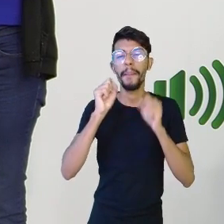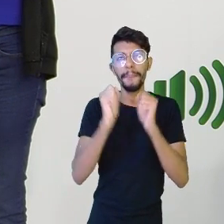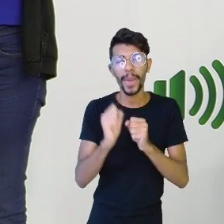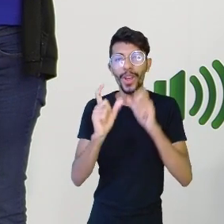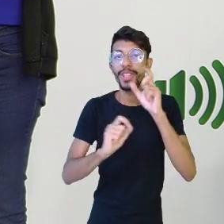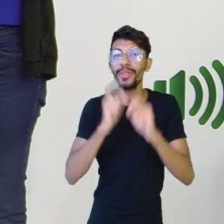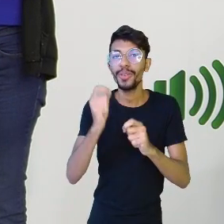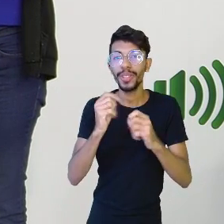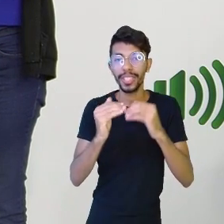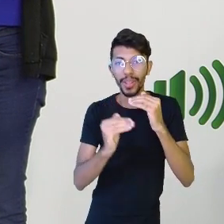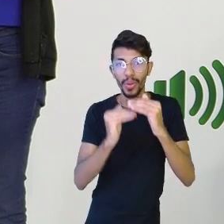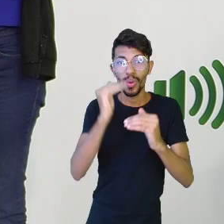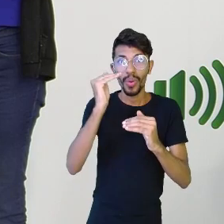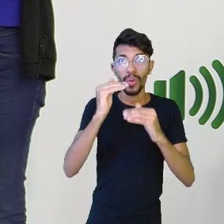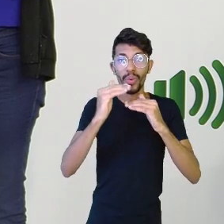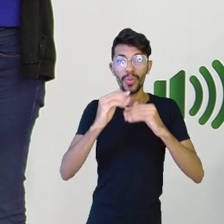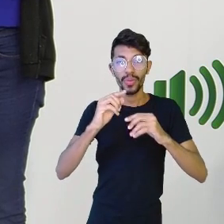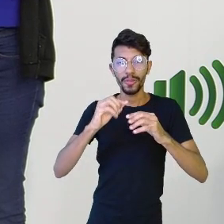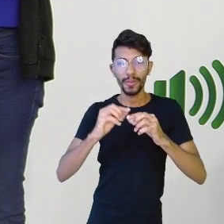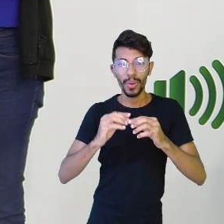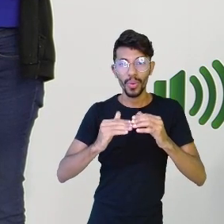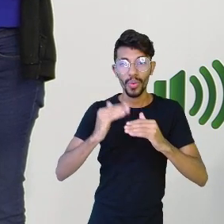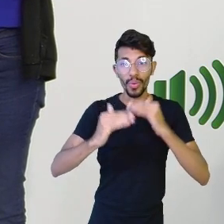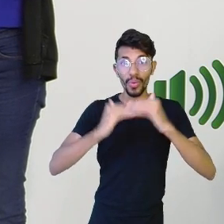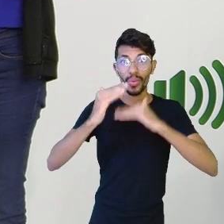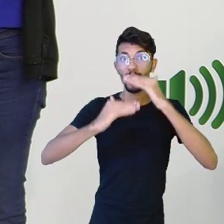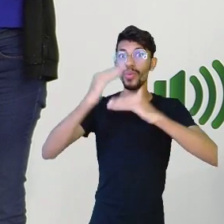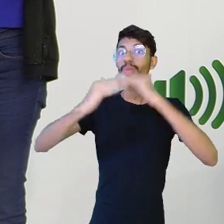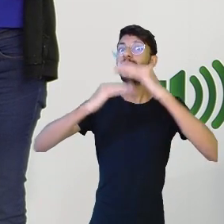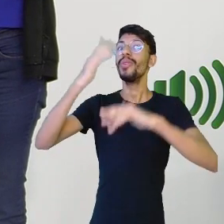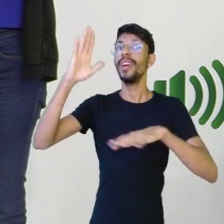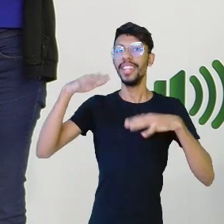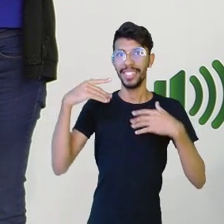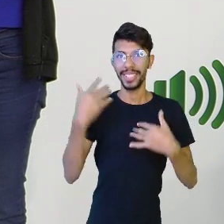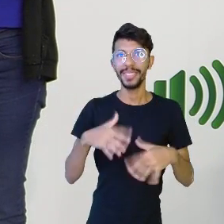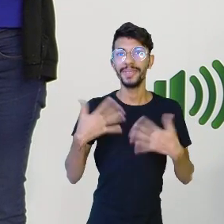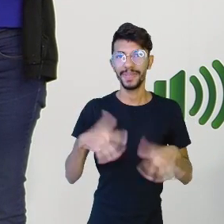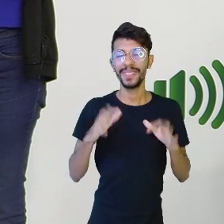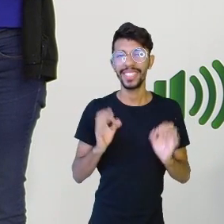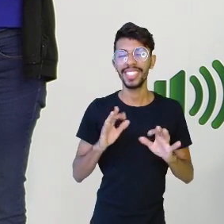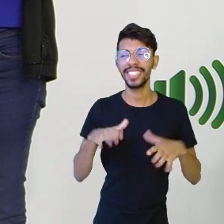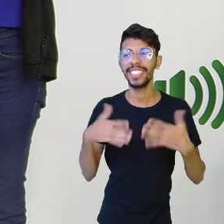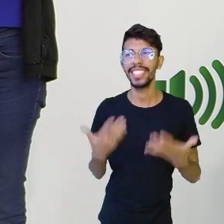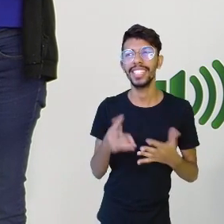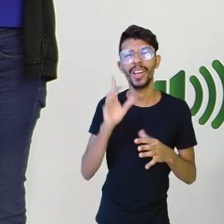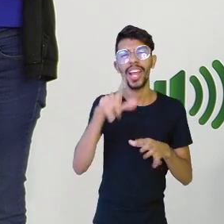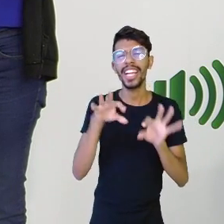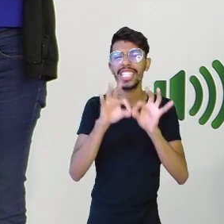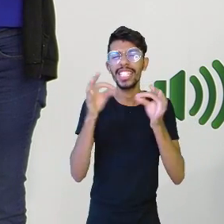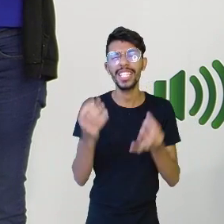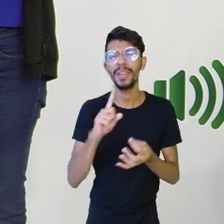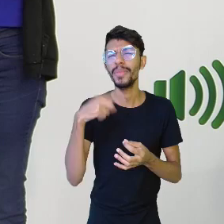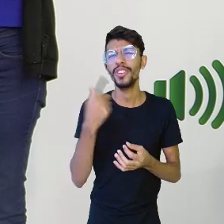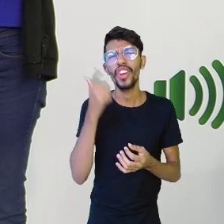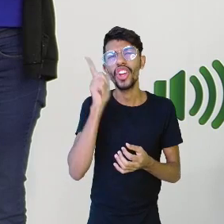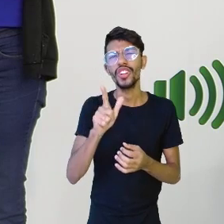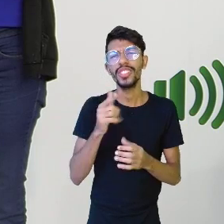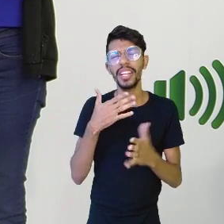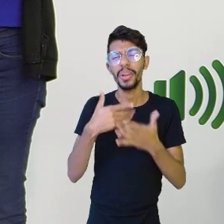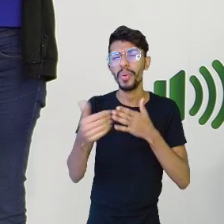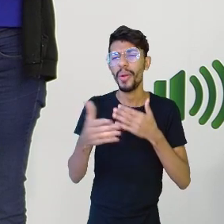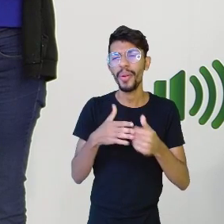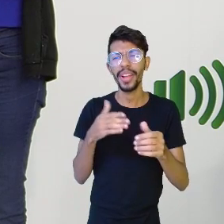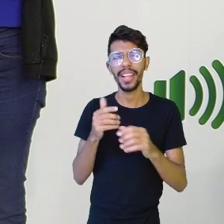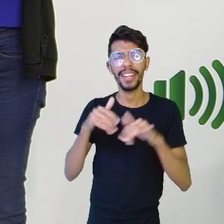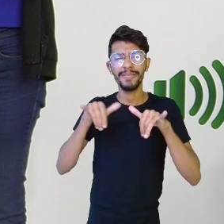o grau de dificuldade. Então, isso é bem simples, não é verdade? Em qualquer supermercado a gente pode conseguir aí